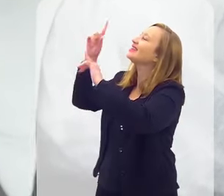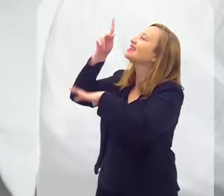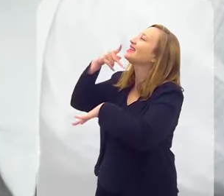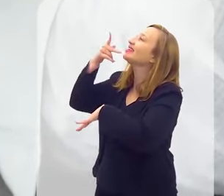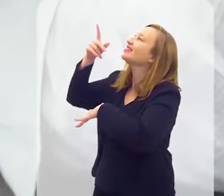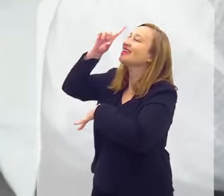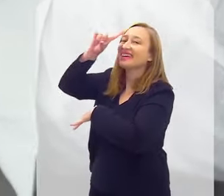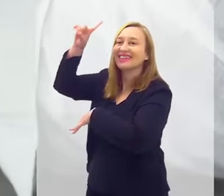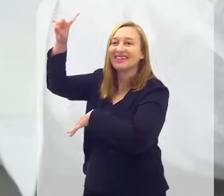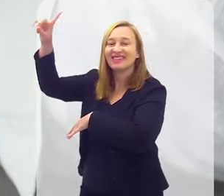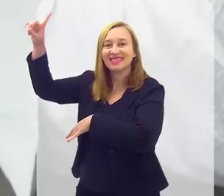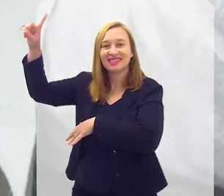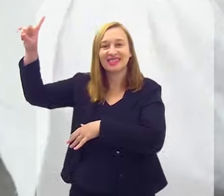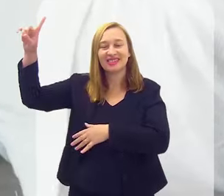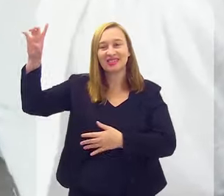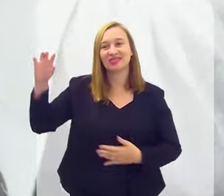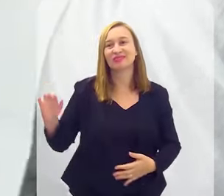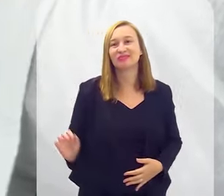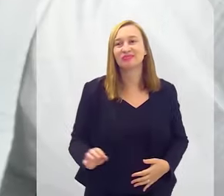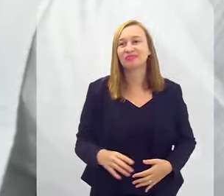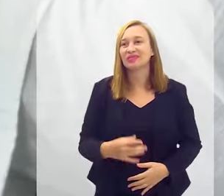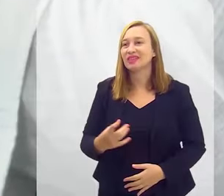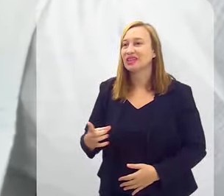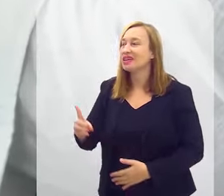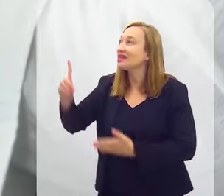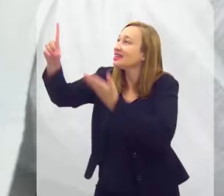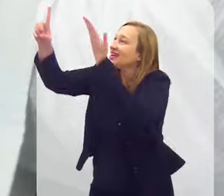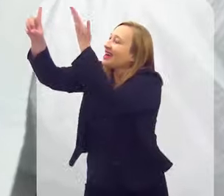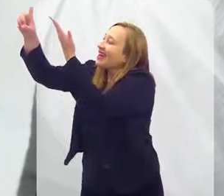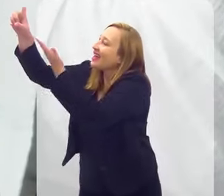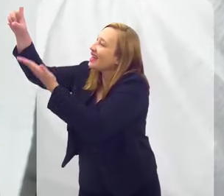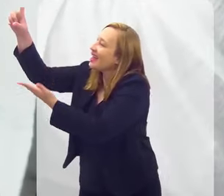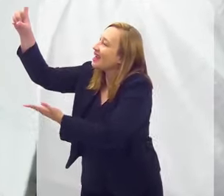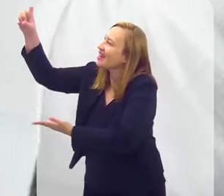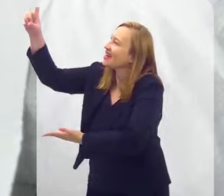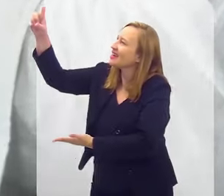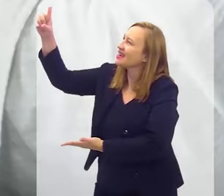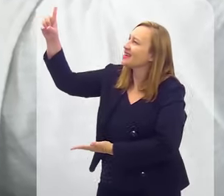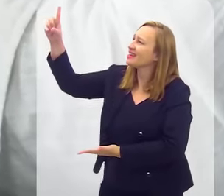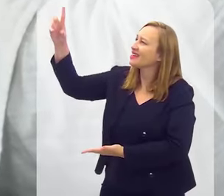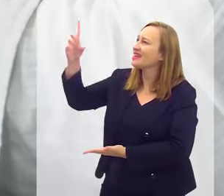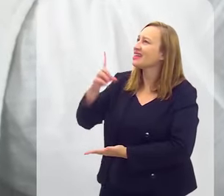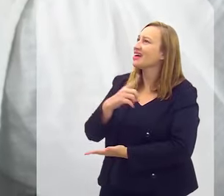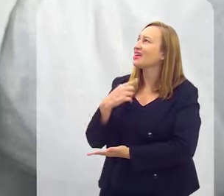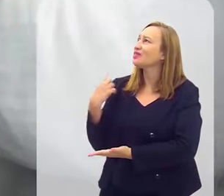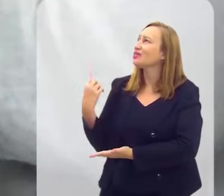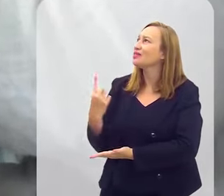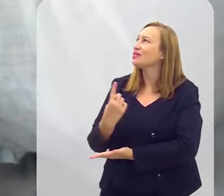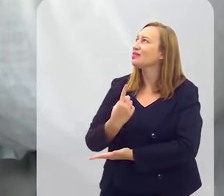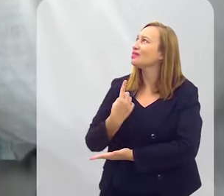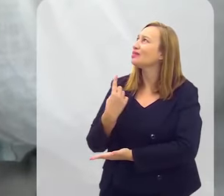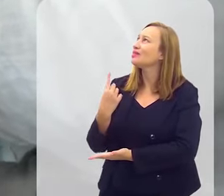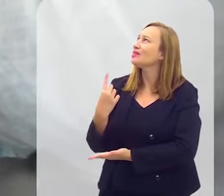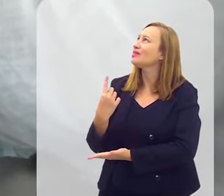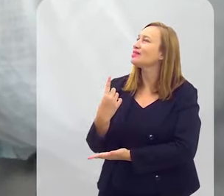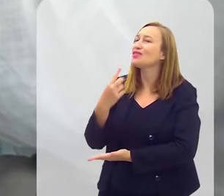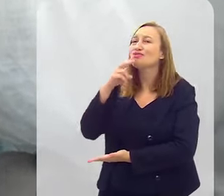ô Deus éis a nossa estrela da